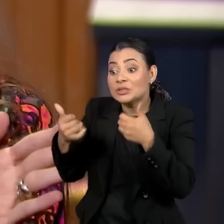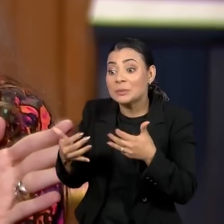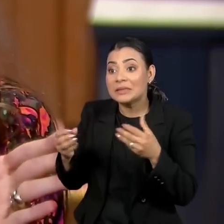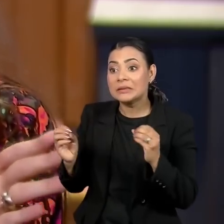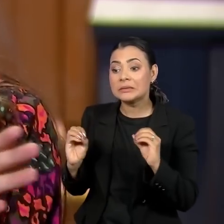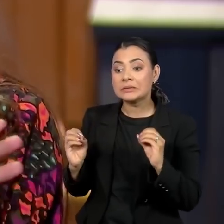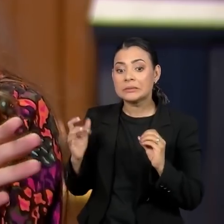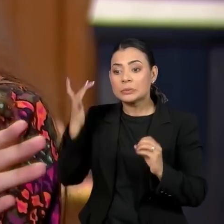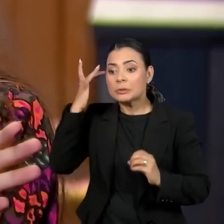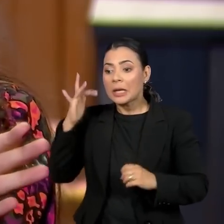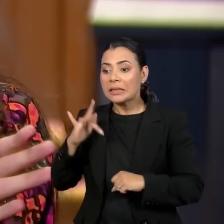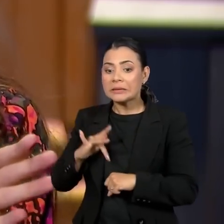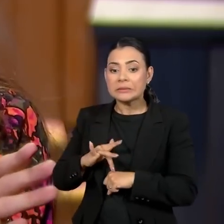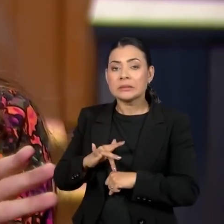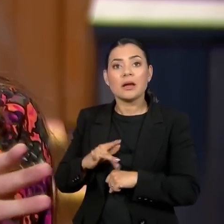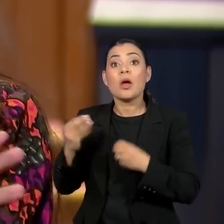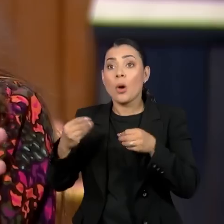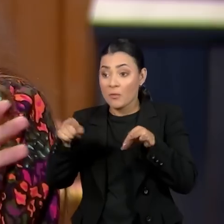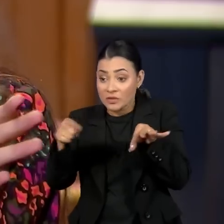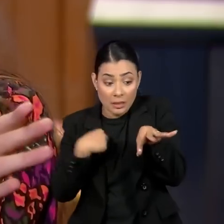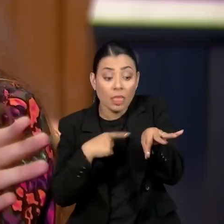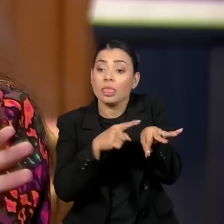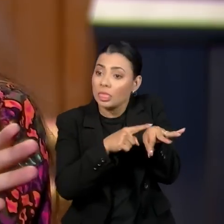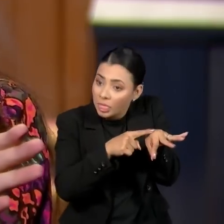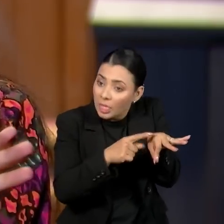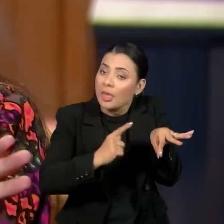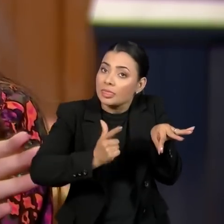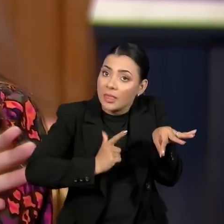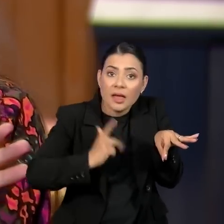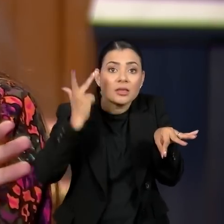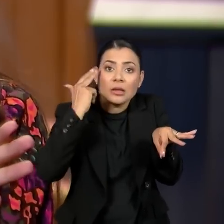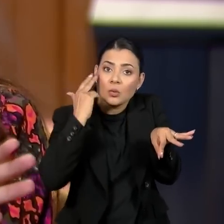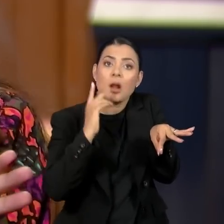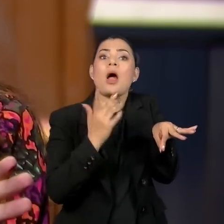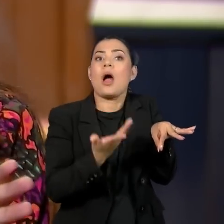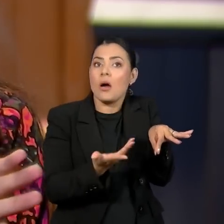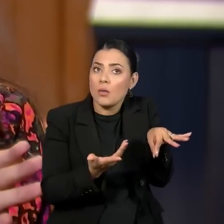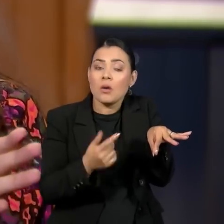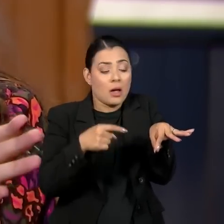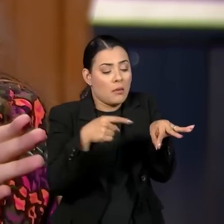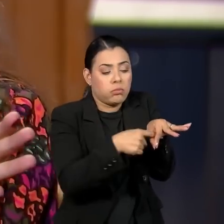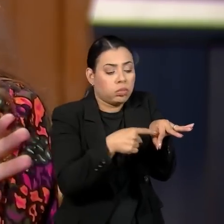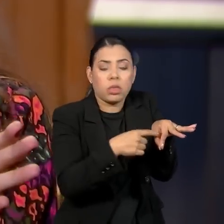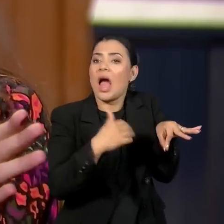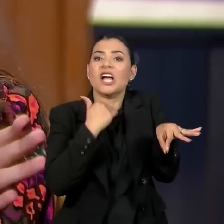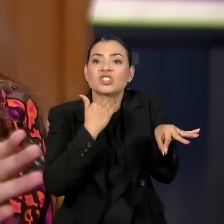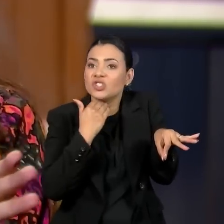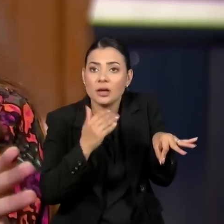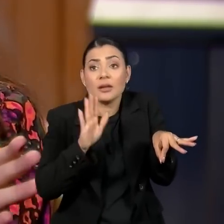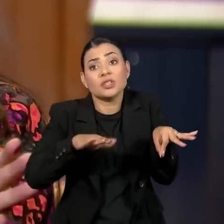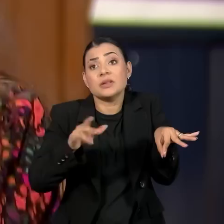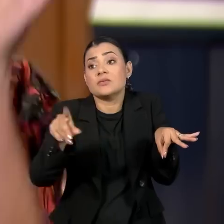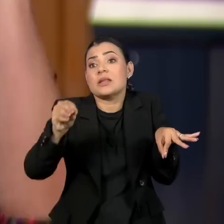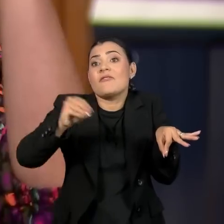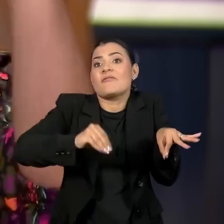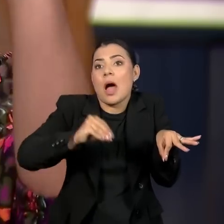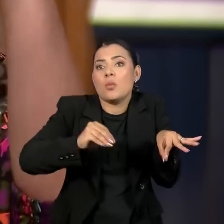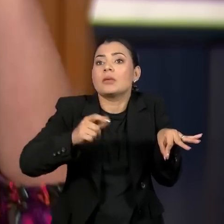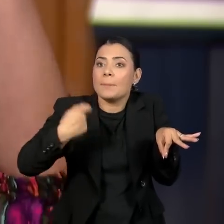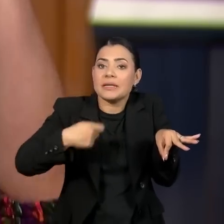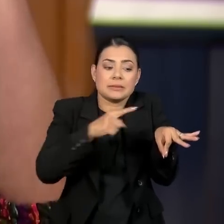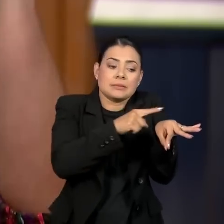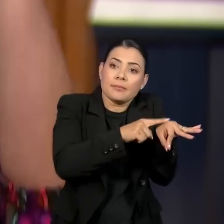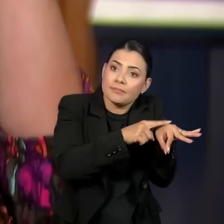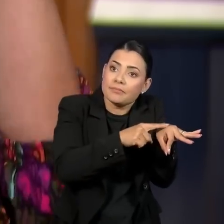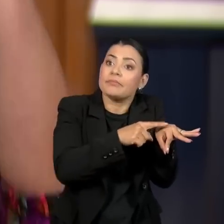mais fundo você vai, menos terminações nervosas você tem. É normal que esse movimento não seja satisfatório para você ou não o suficiente. Aqui em